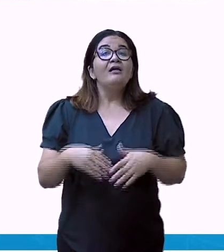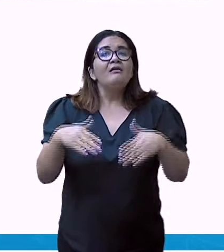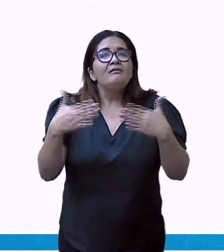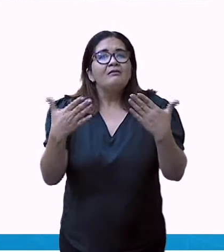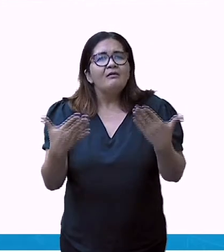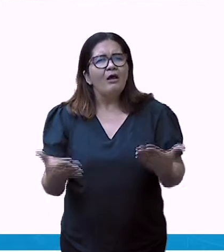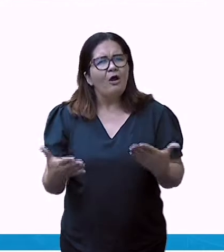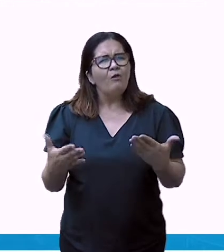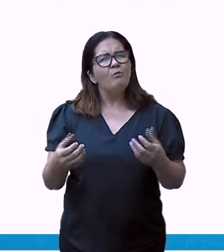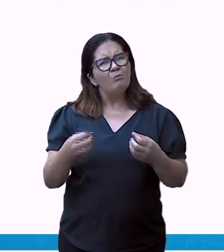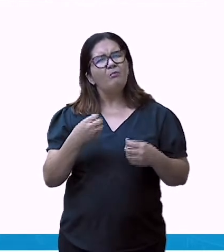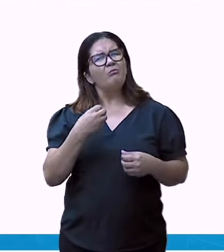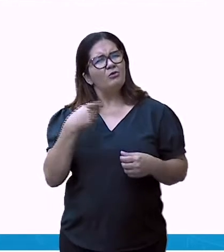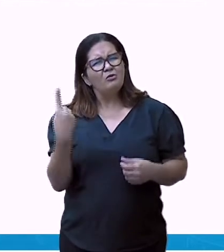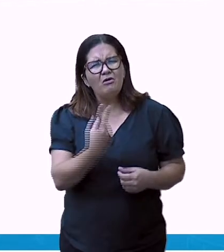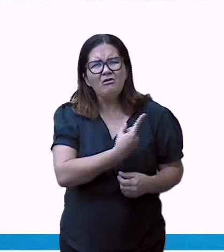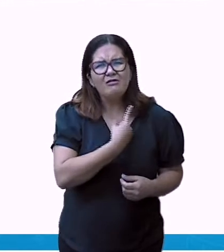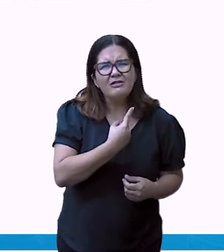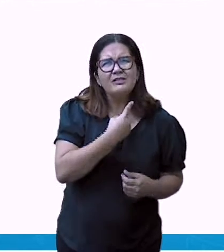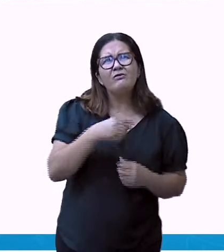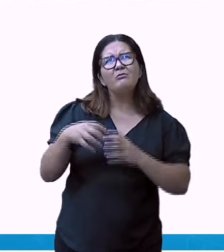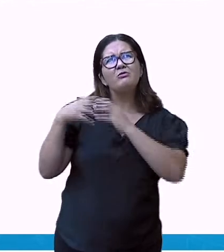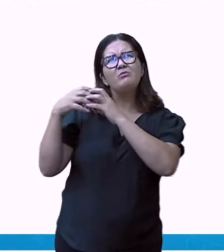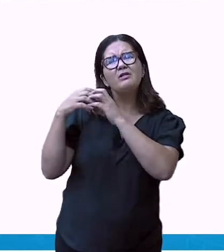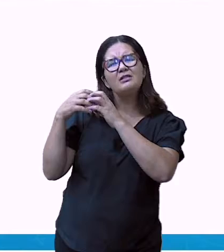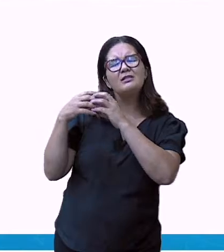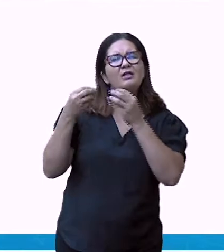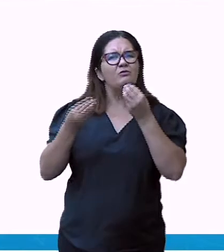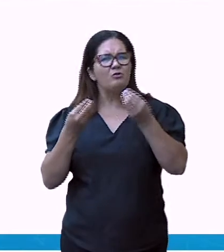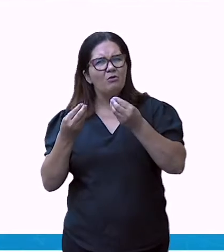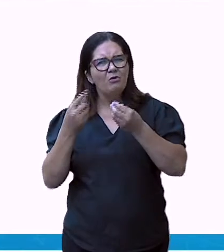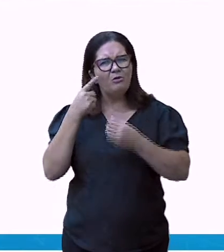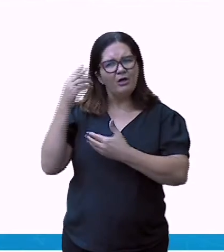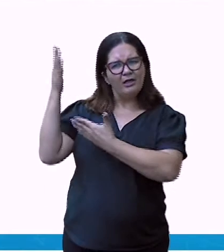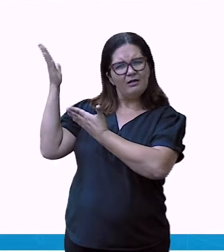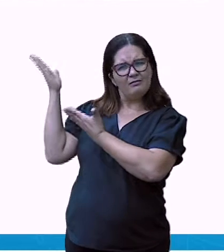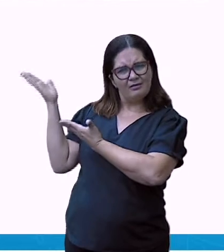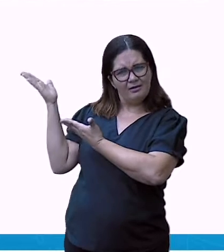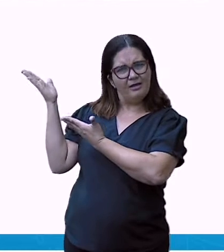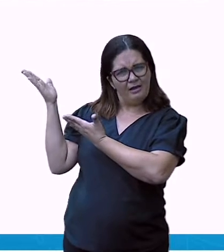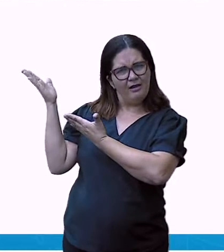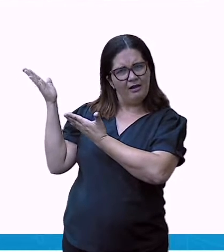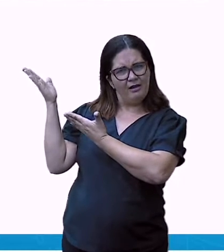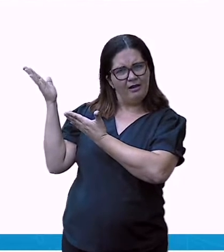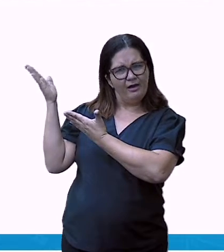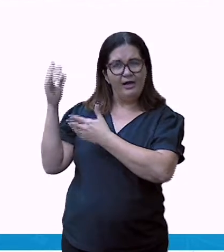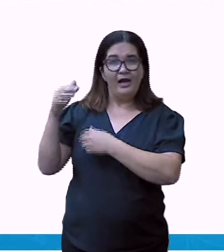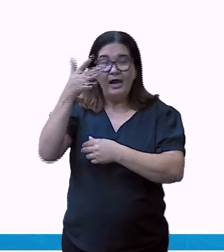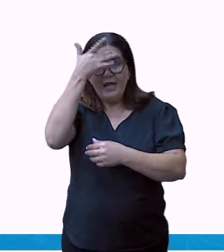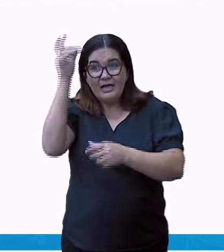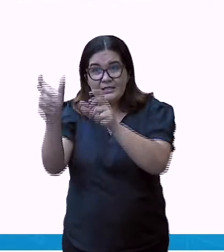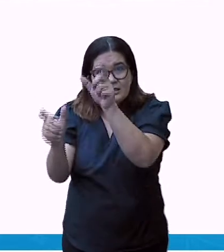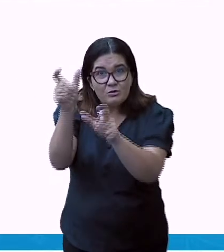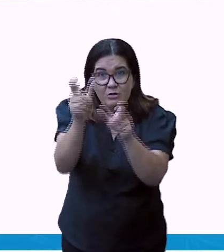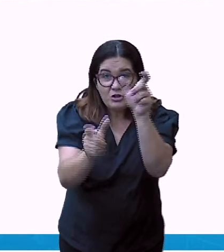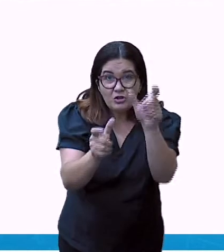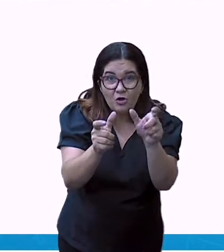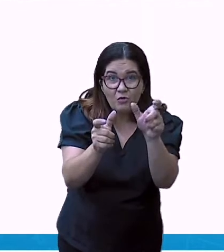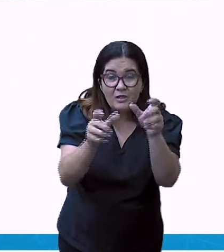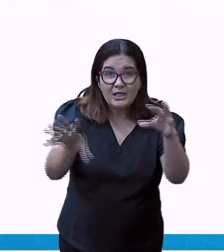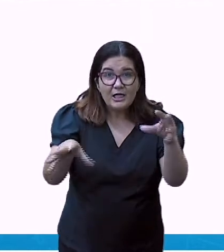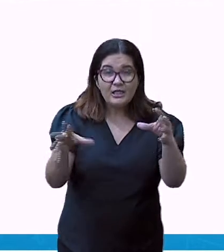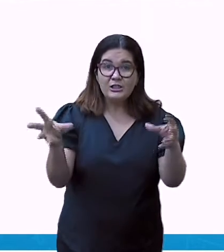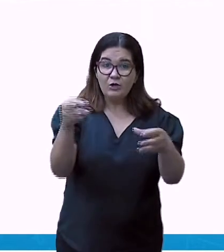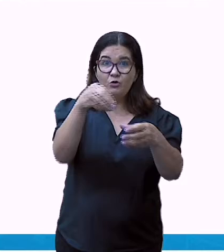caso, então, podemos dizer que na imagem as pessoas não pertencem à mesma cultura? Bom,